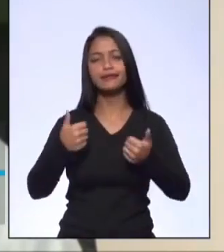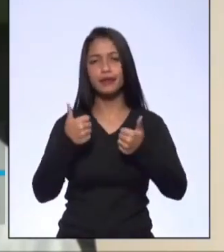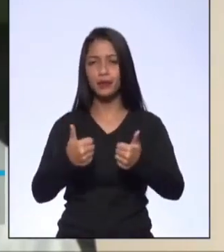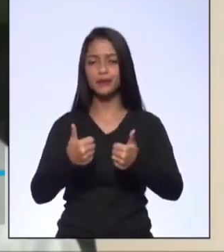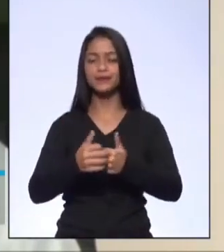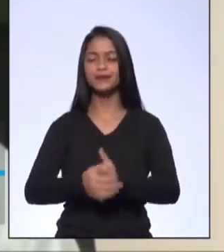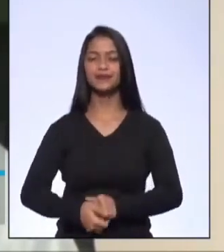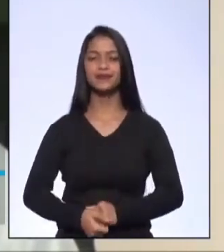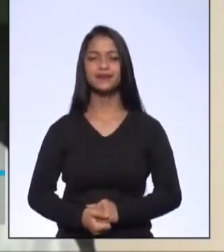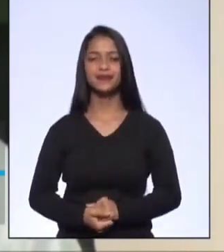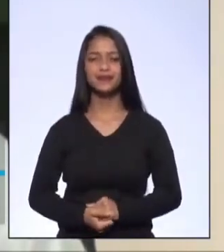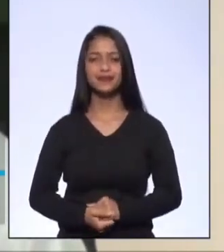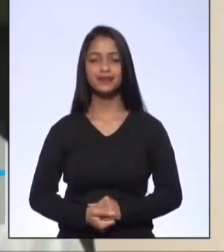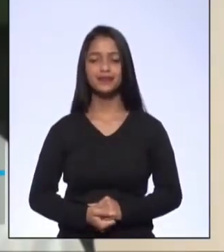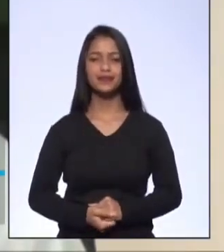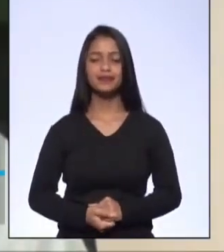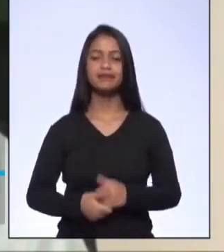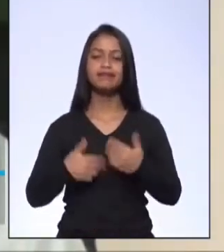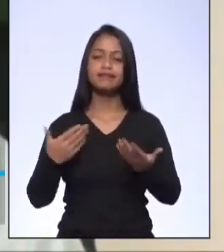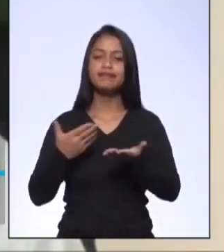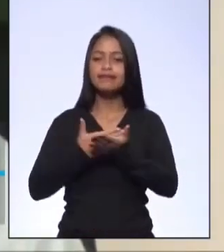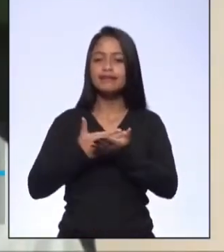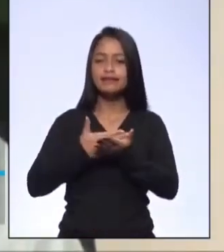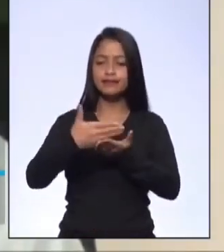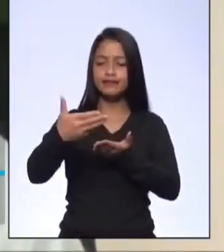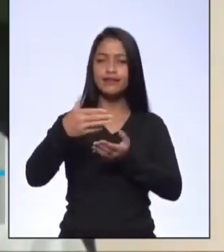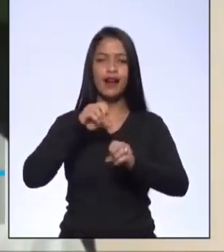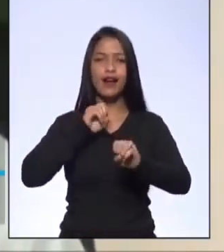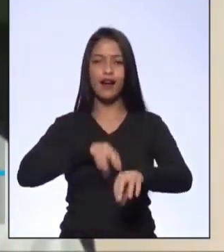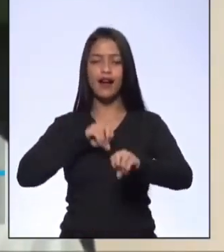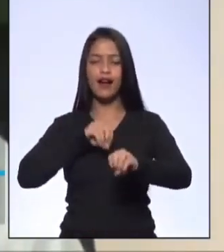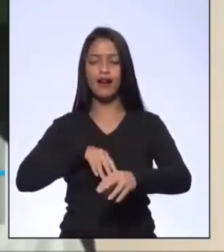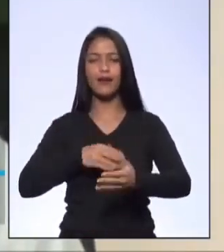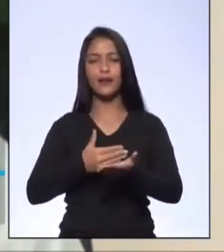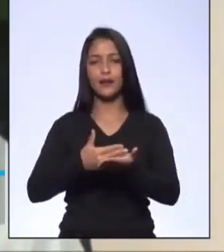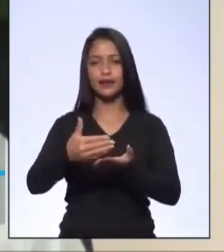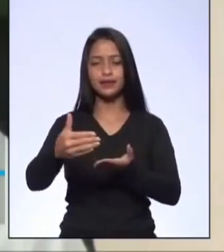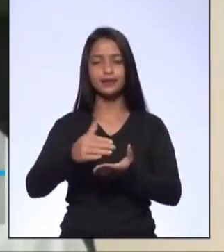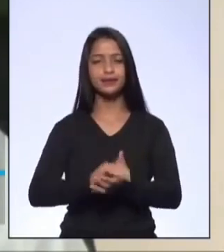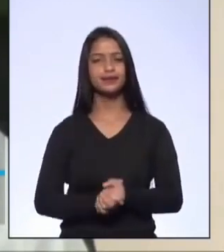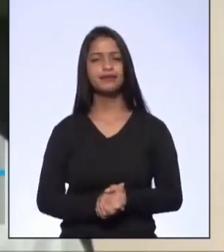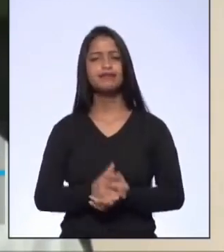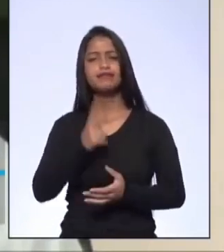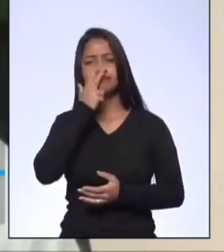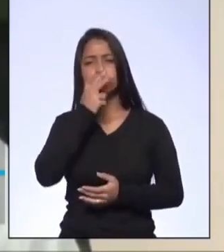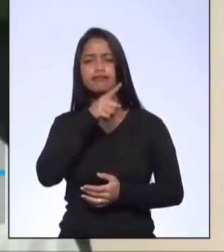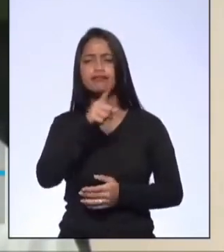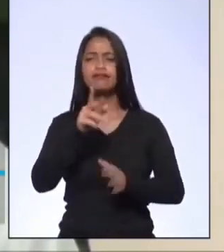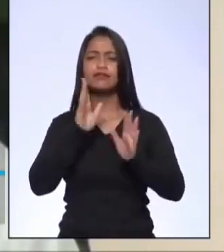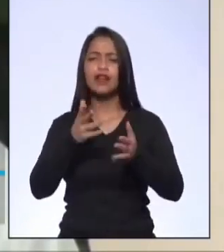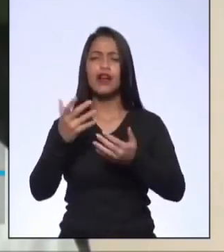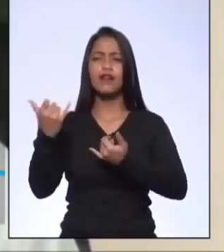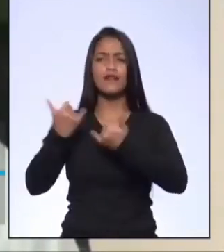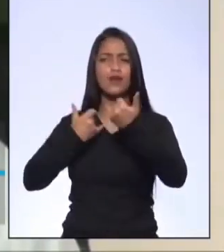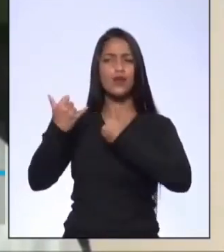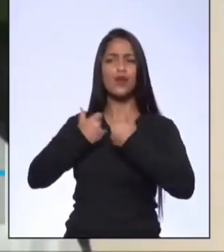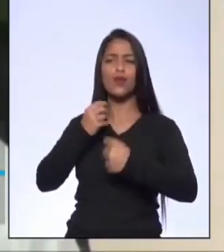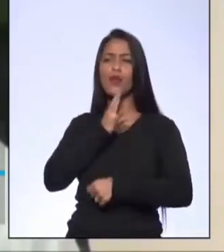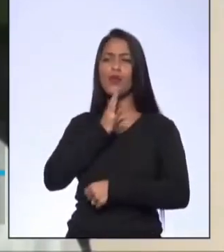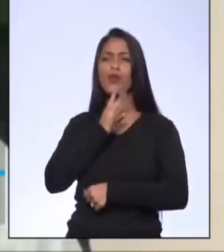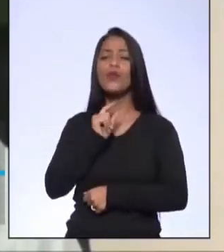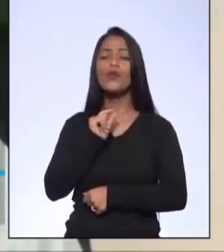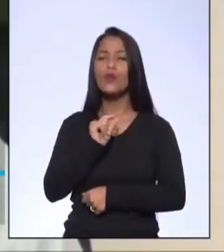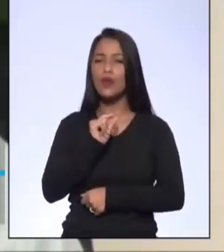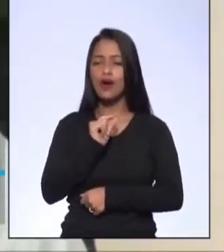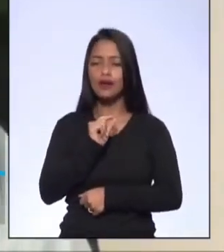bom? Para começar, então, né, vocês já devem ter ouvido, às vezes, falar assim, né?